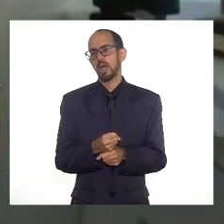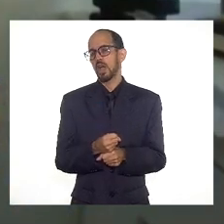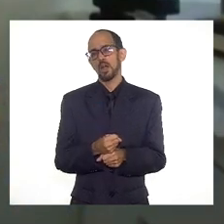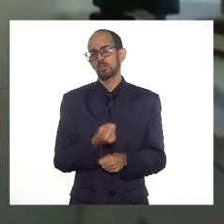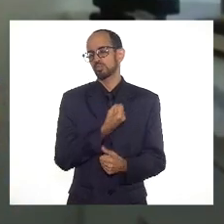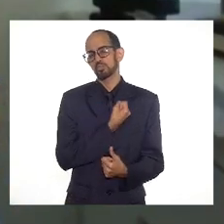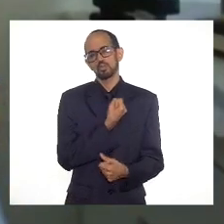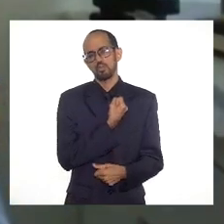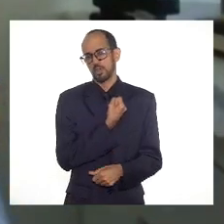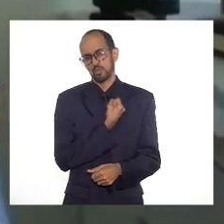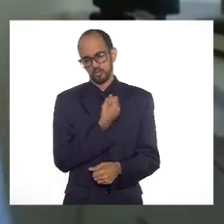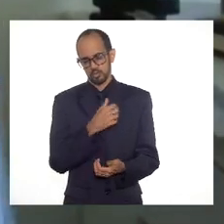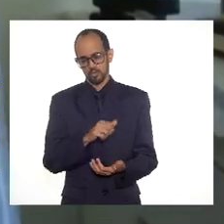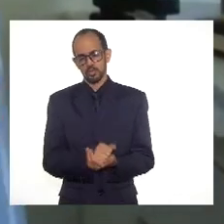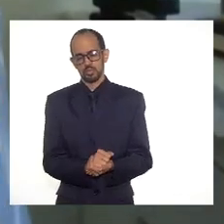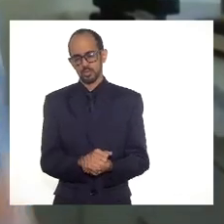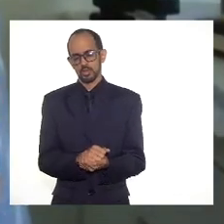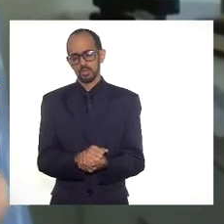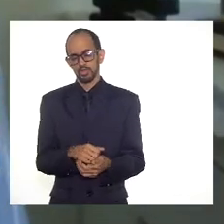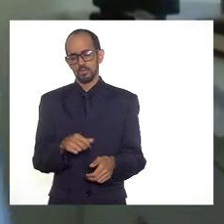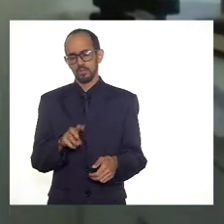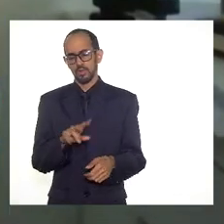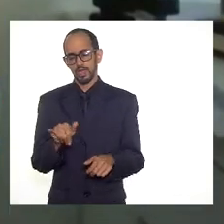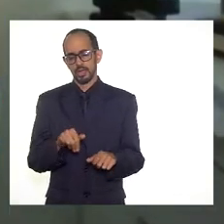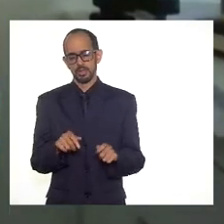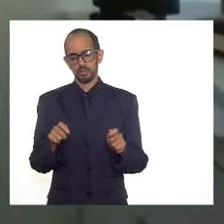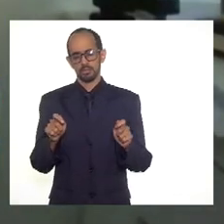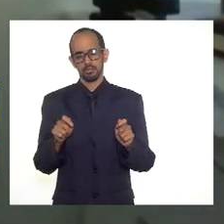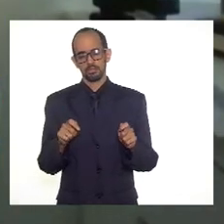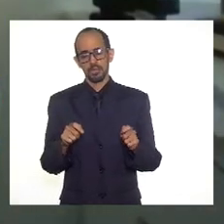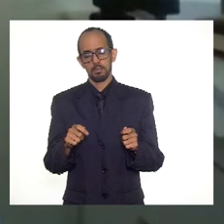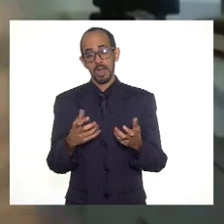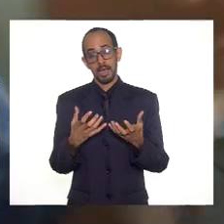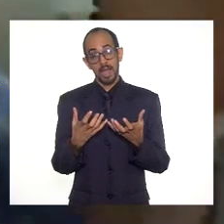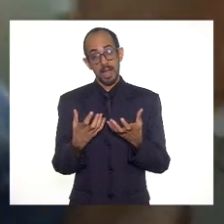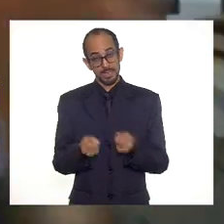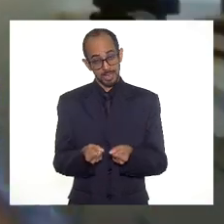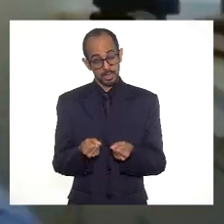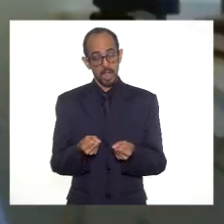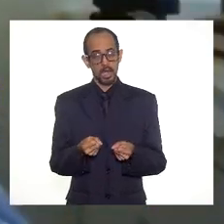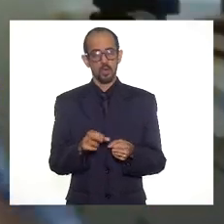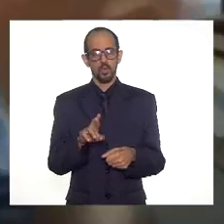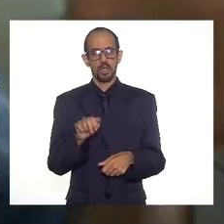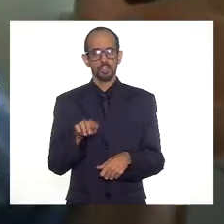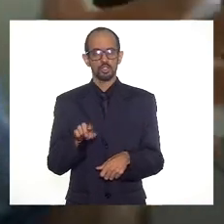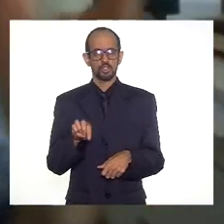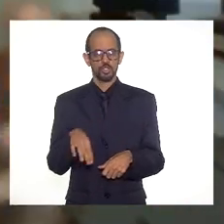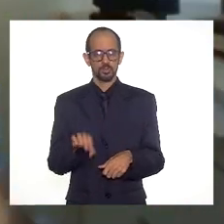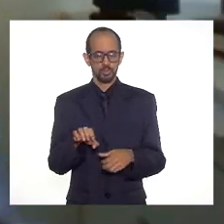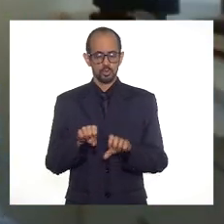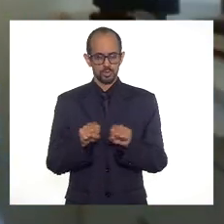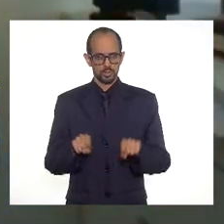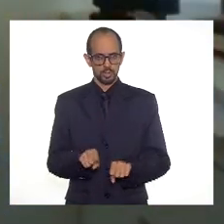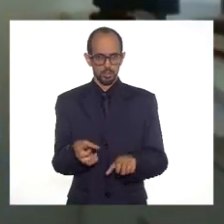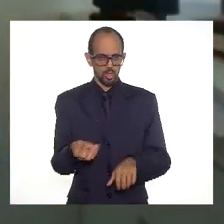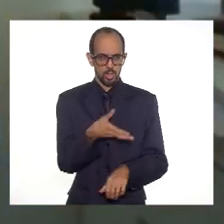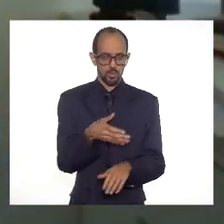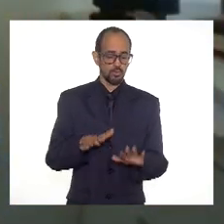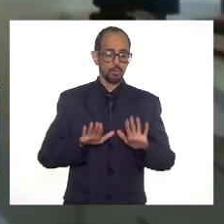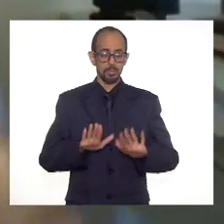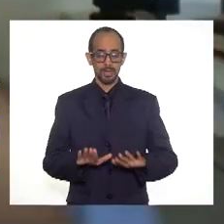caracterizam a possibilidade de aderir ao regime. Agora, o mérito, a forma como o Estado